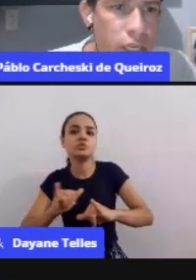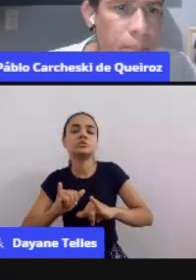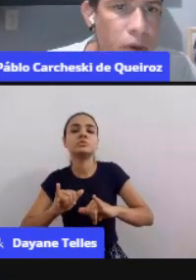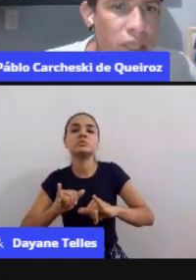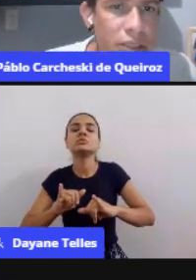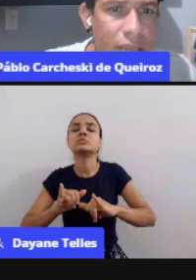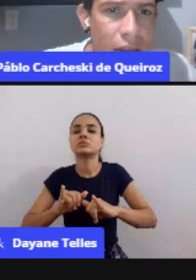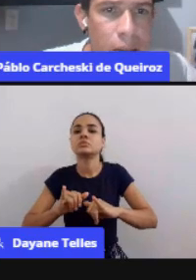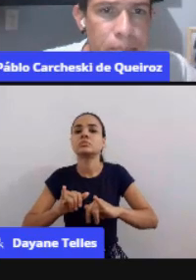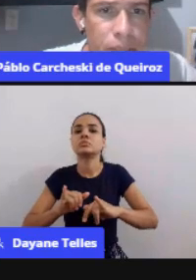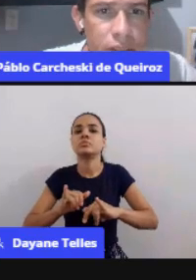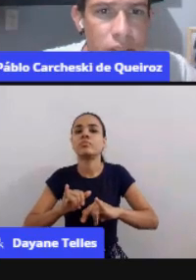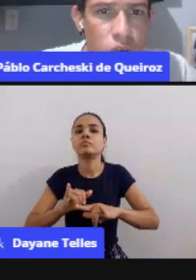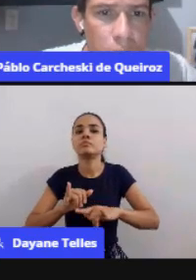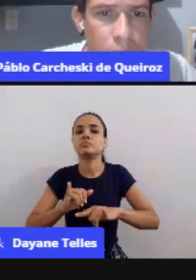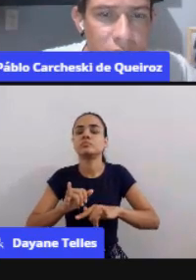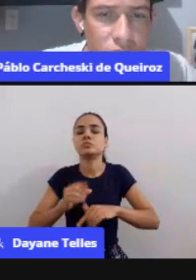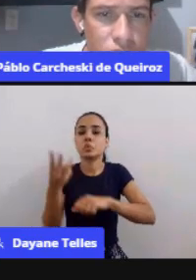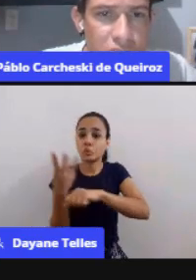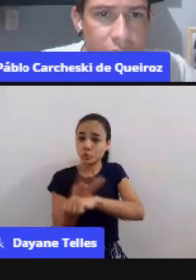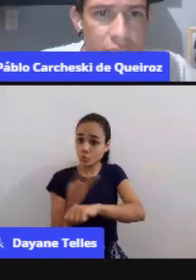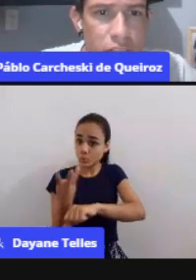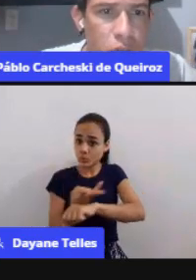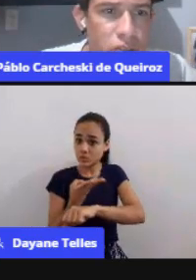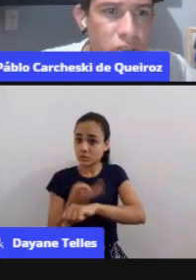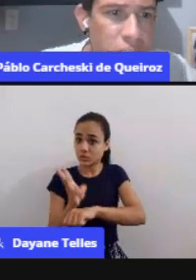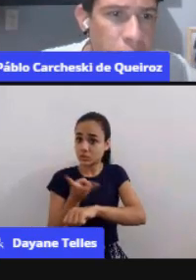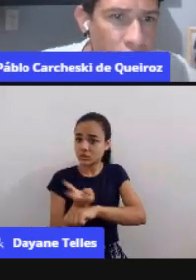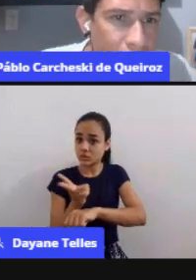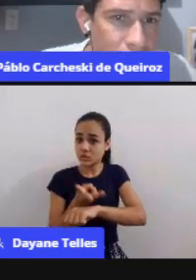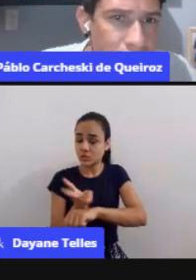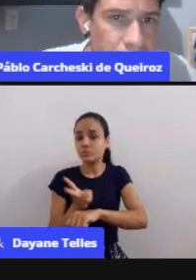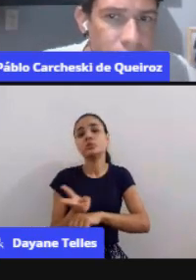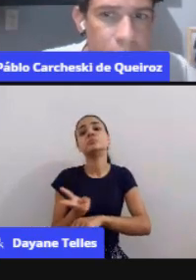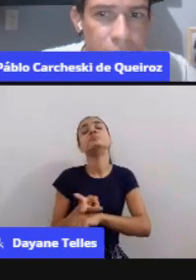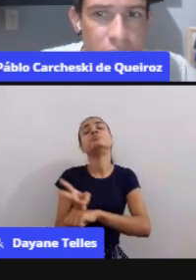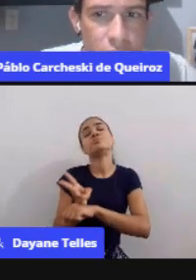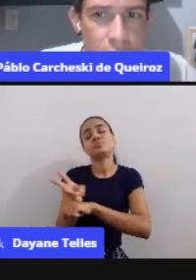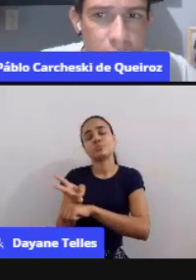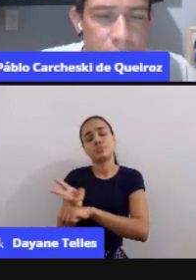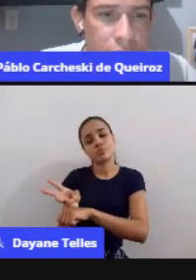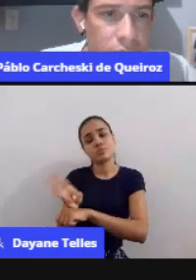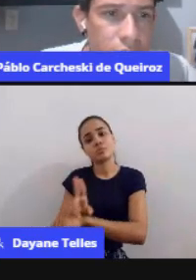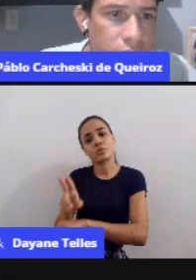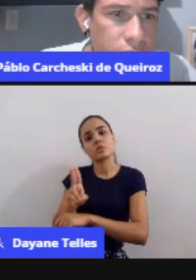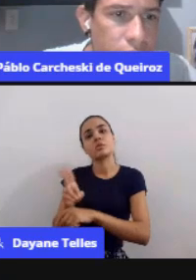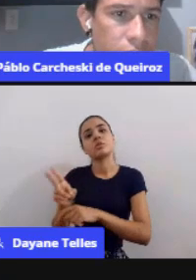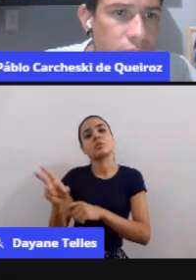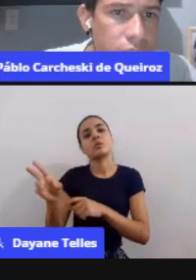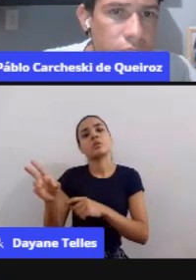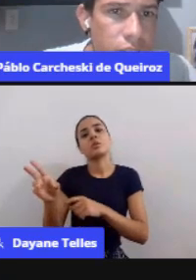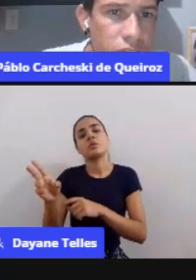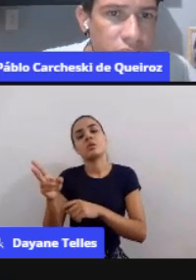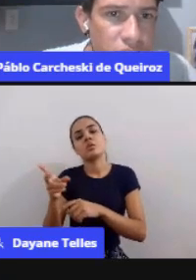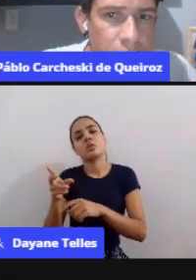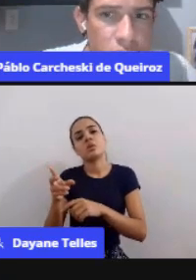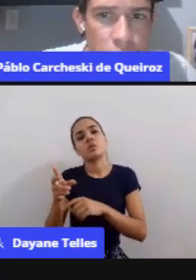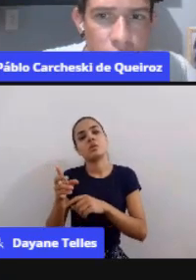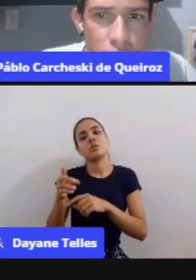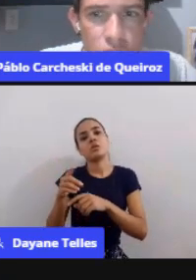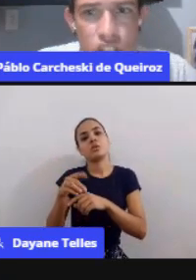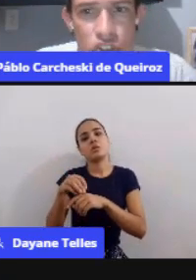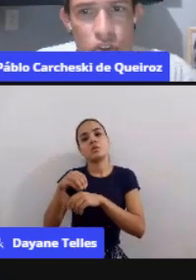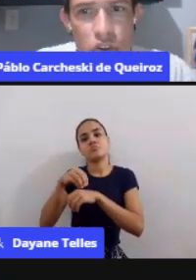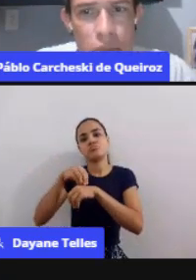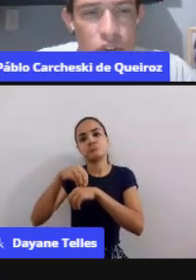que circulem, né, pelo WhatsApp, que circulem pelas redes sociais, possam ser exploradas, dependendo da maneira que eu esteja